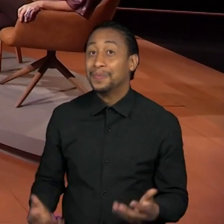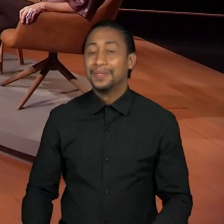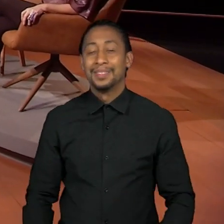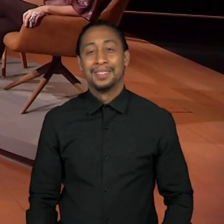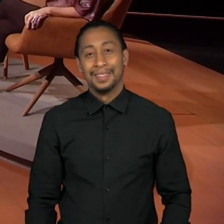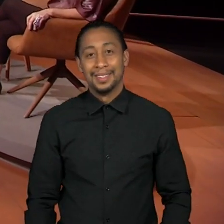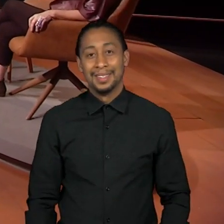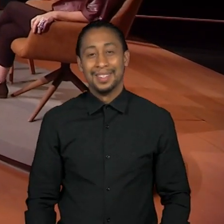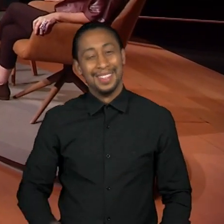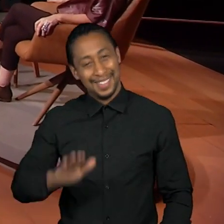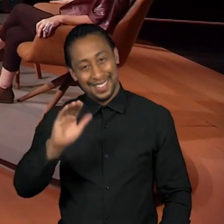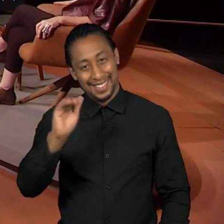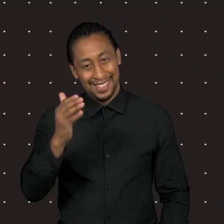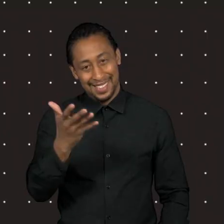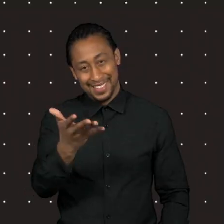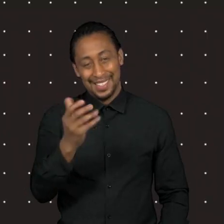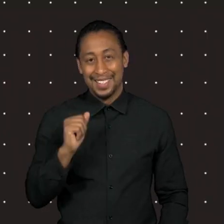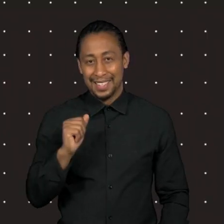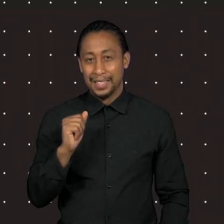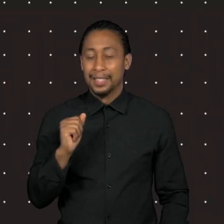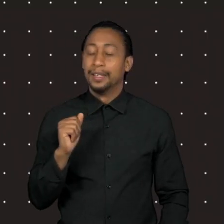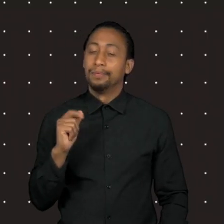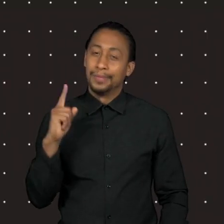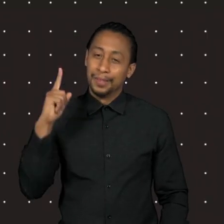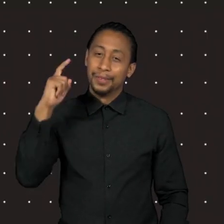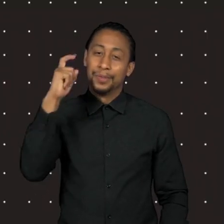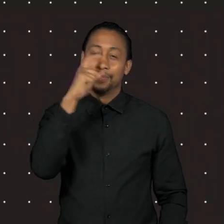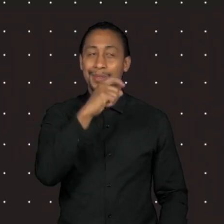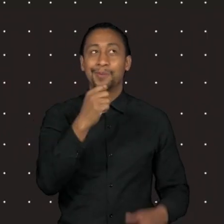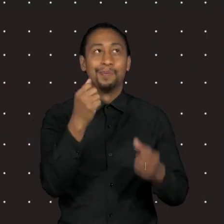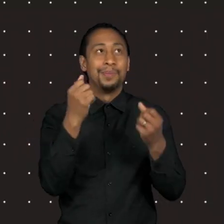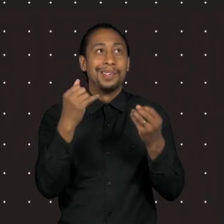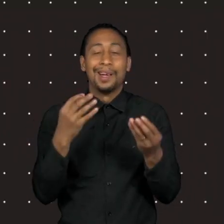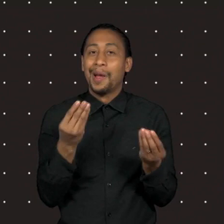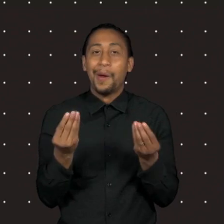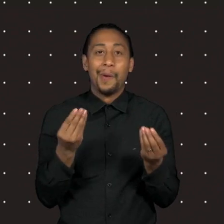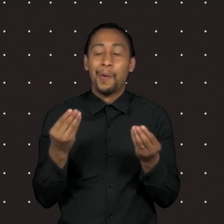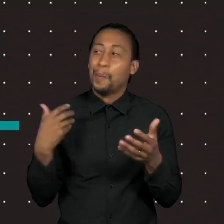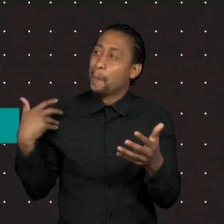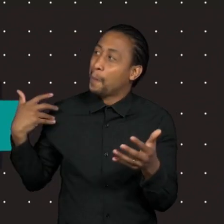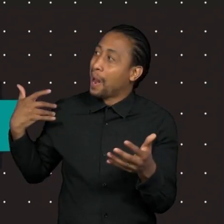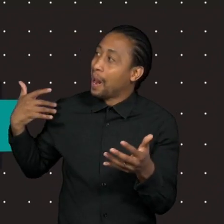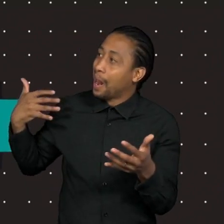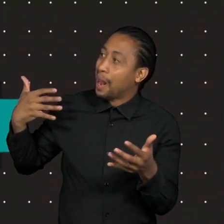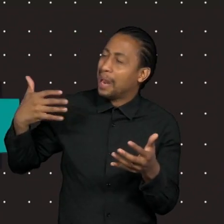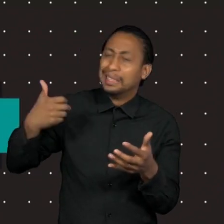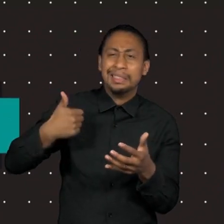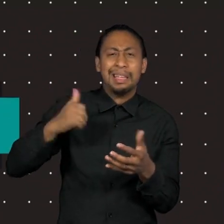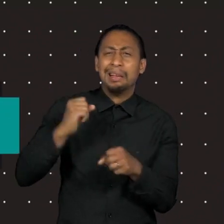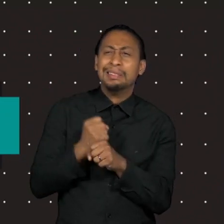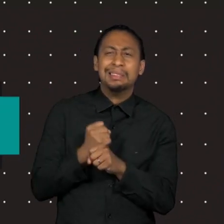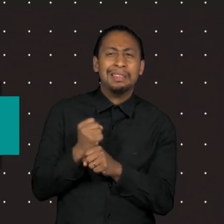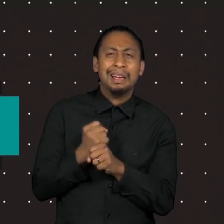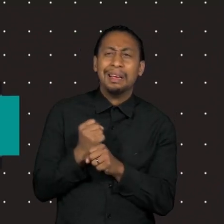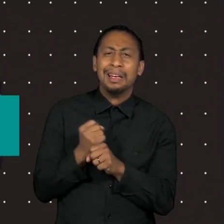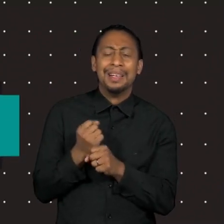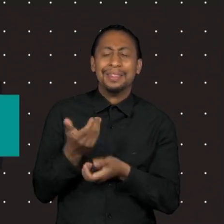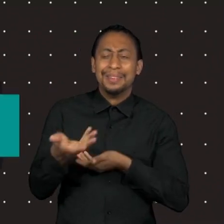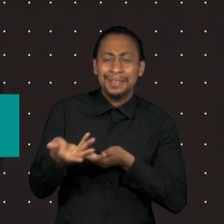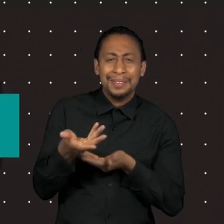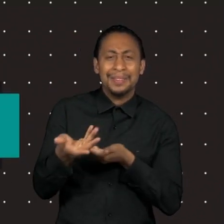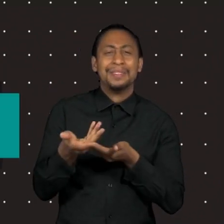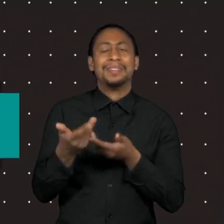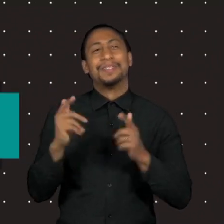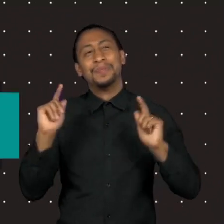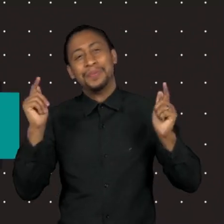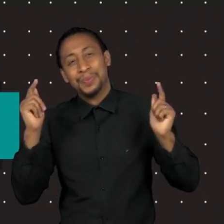Oi, Tata. Difícil resumir em tão pouco tempo décadas, né, de convivência, de aventuras